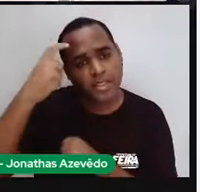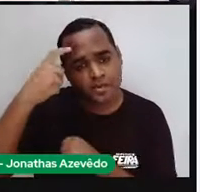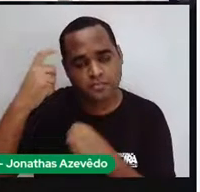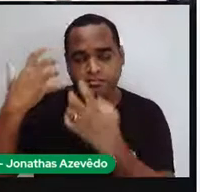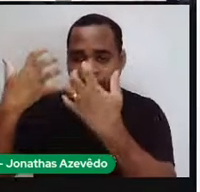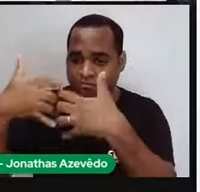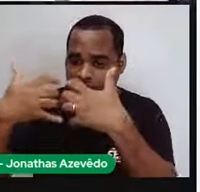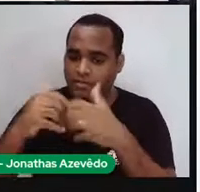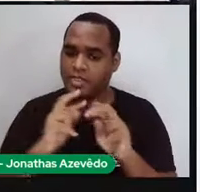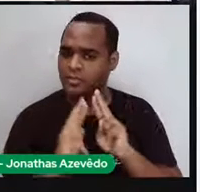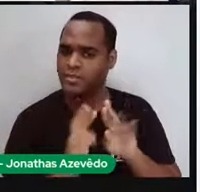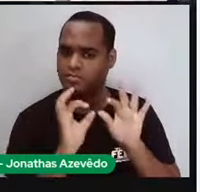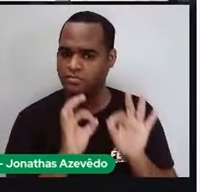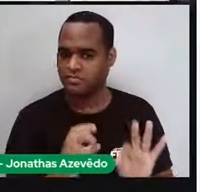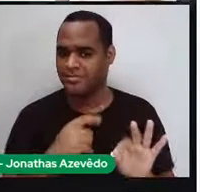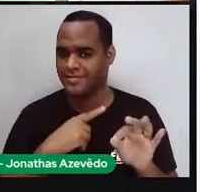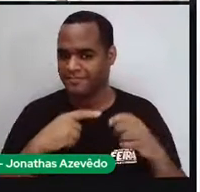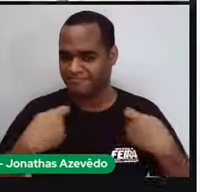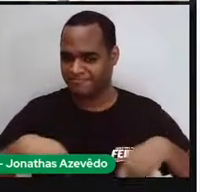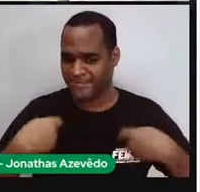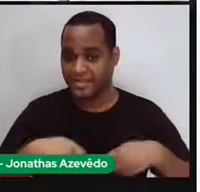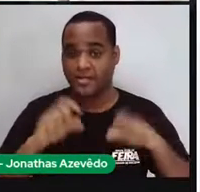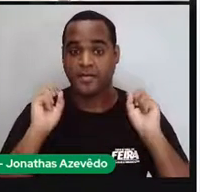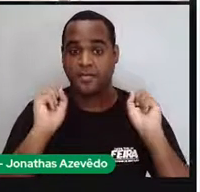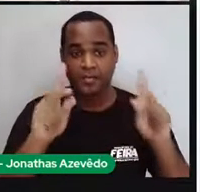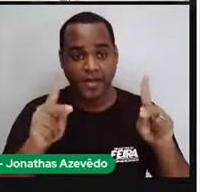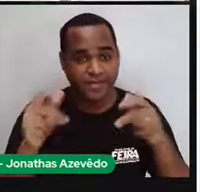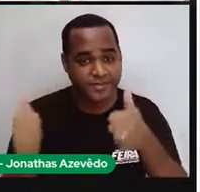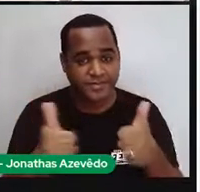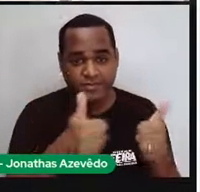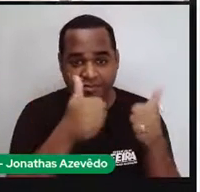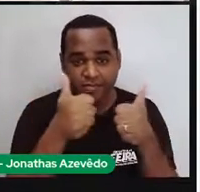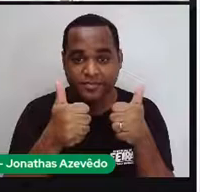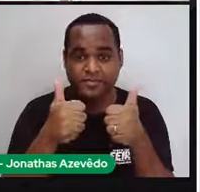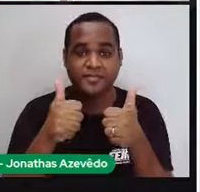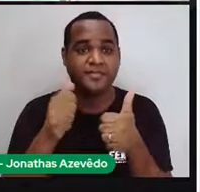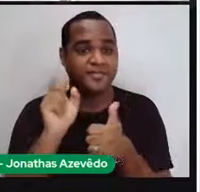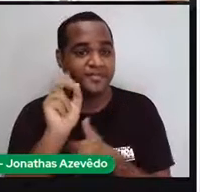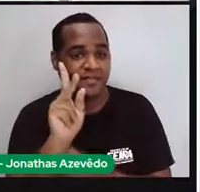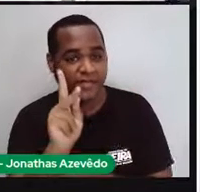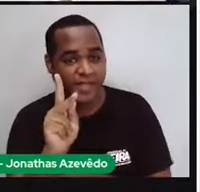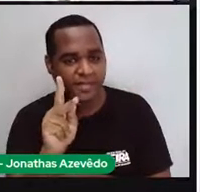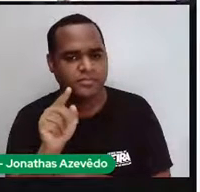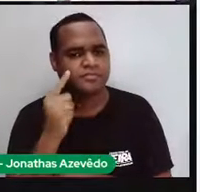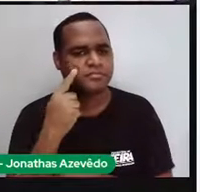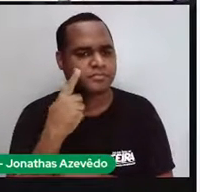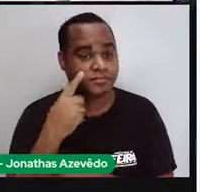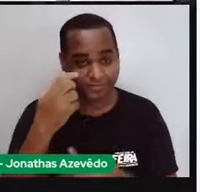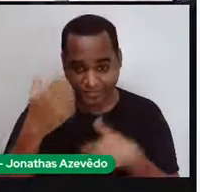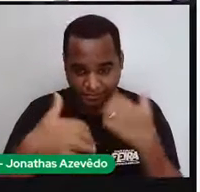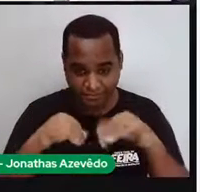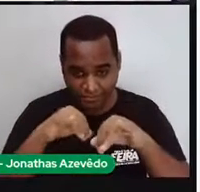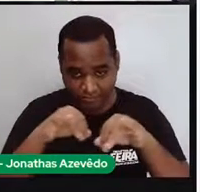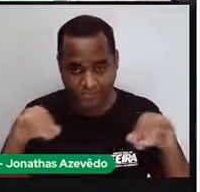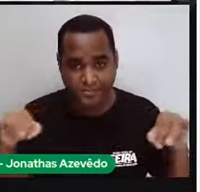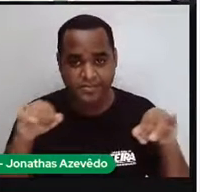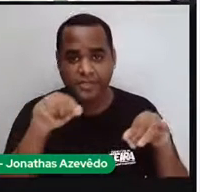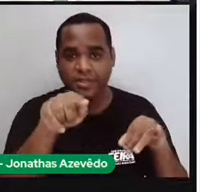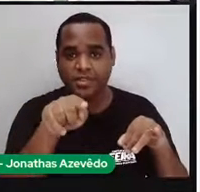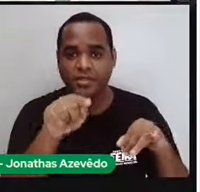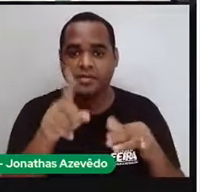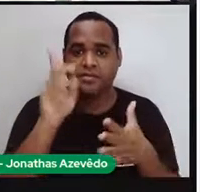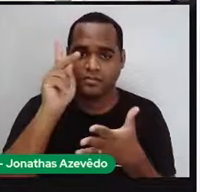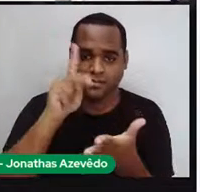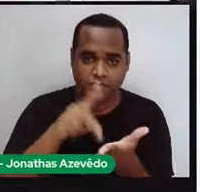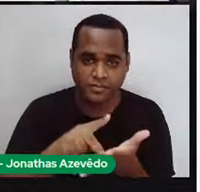resolver a situação beleza Apóstolos Mãos à Obra são um detalhe essa situação